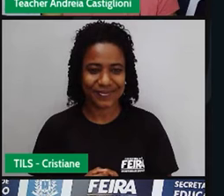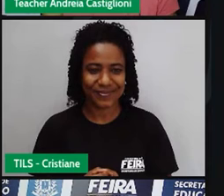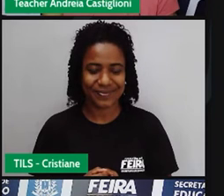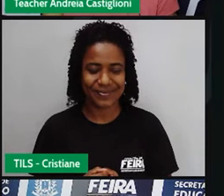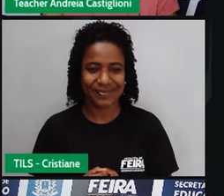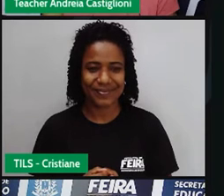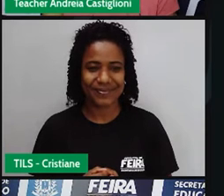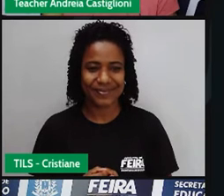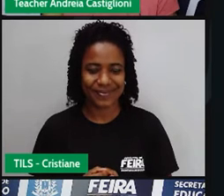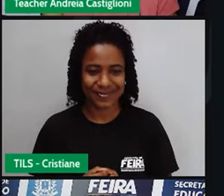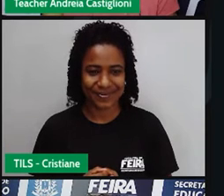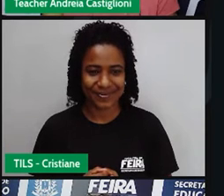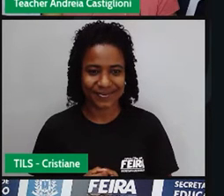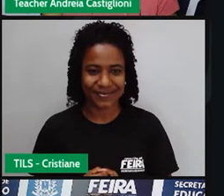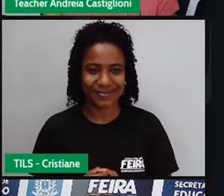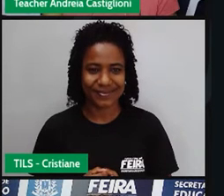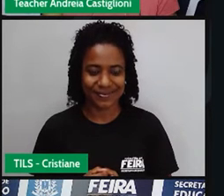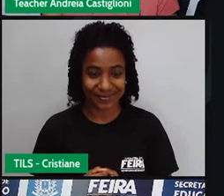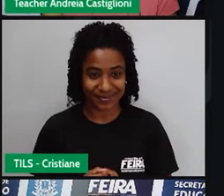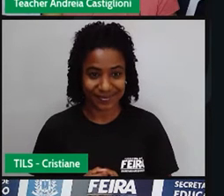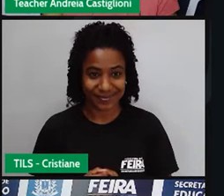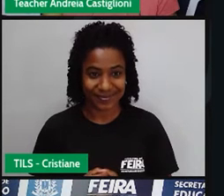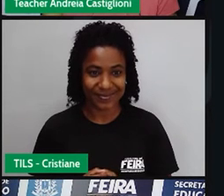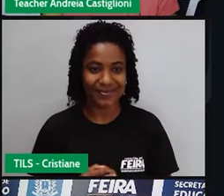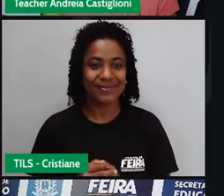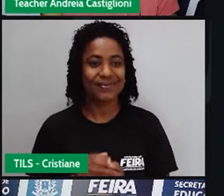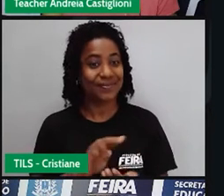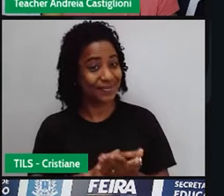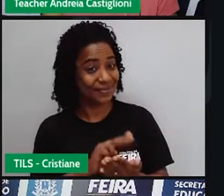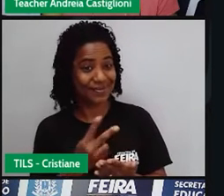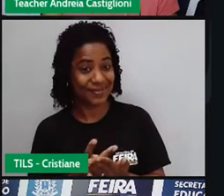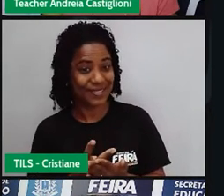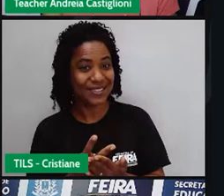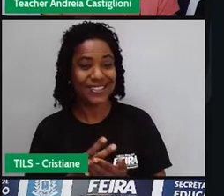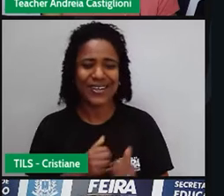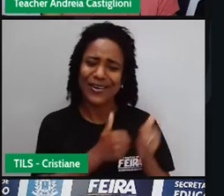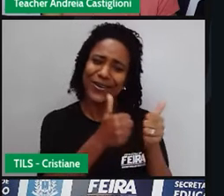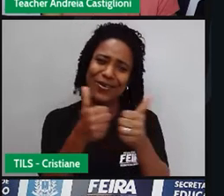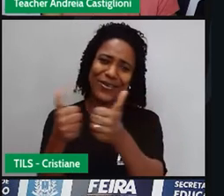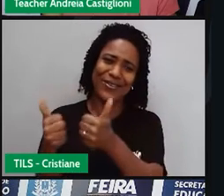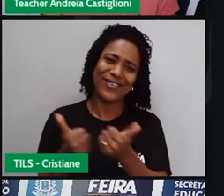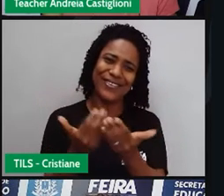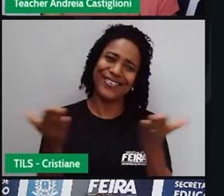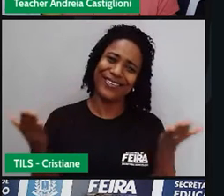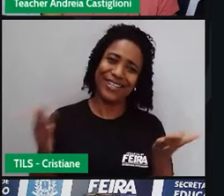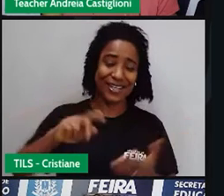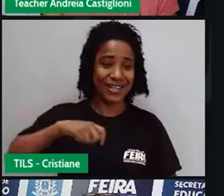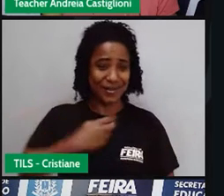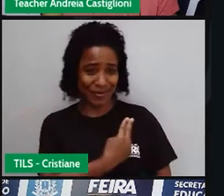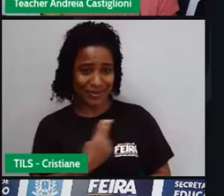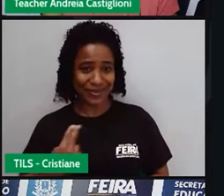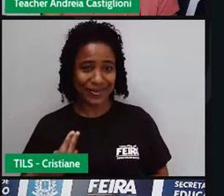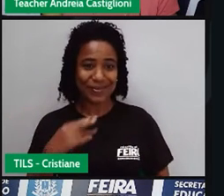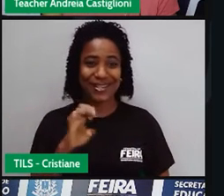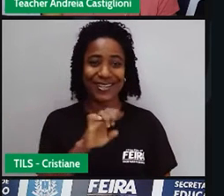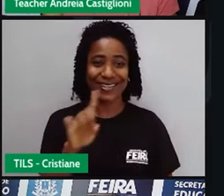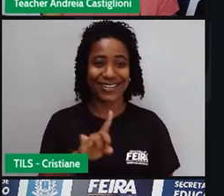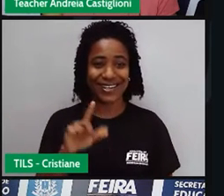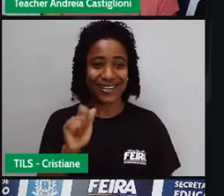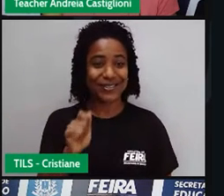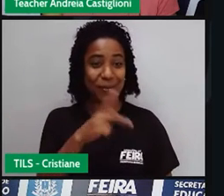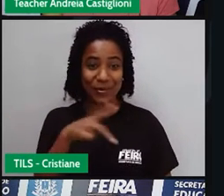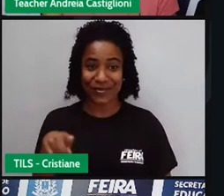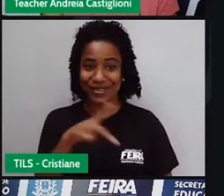our e não esquece não é e o Largo da onde eu sou Elsa sua